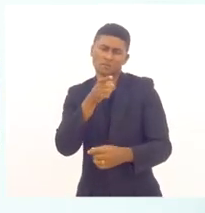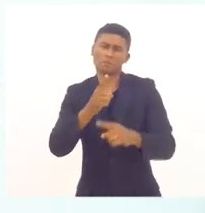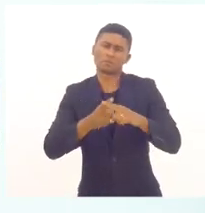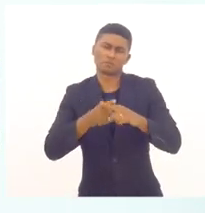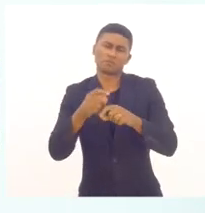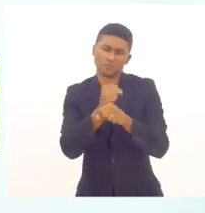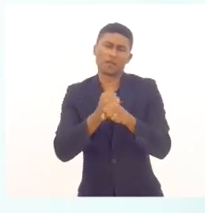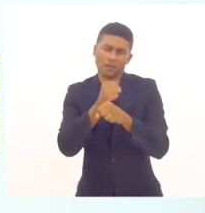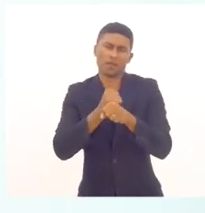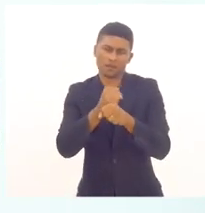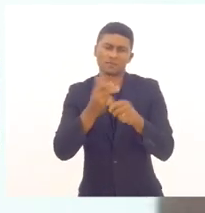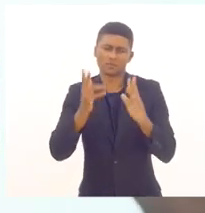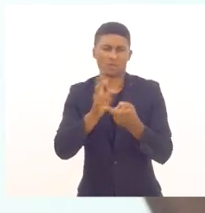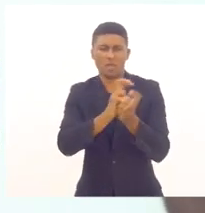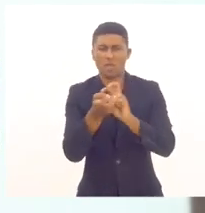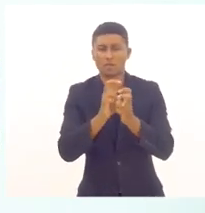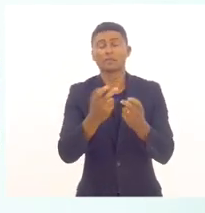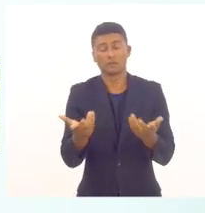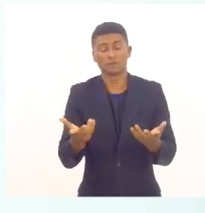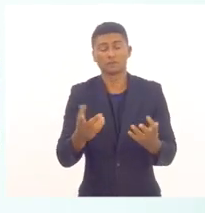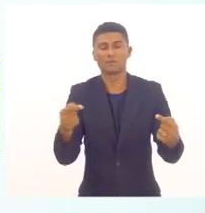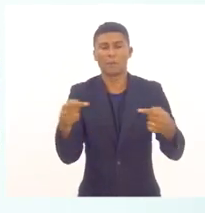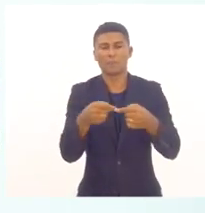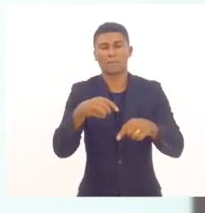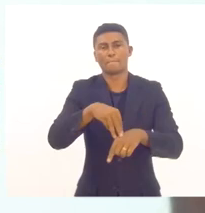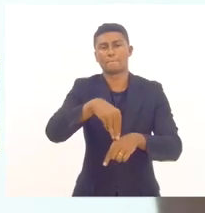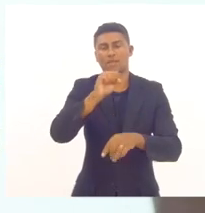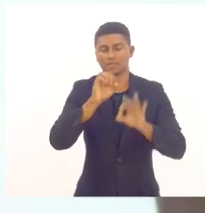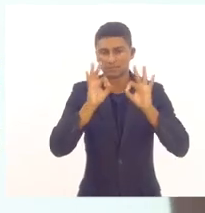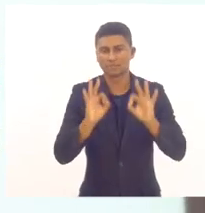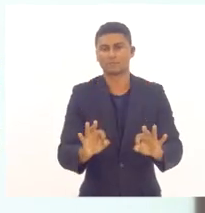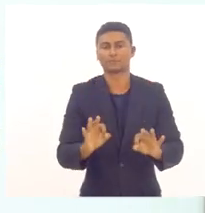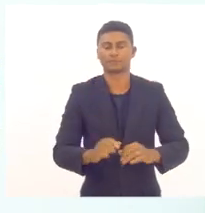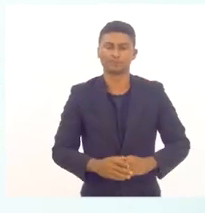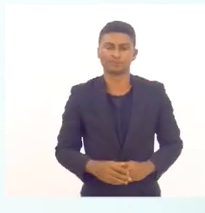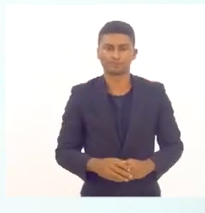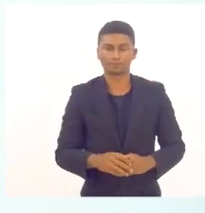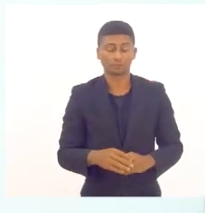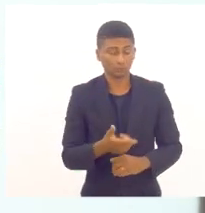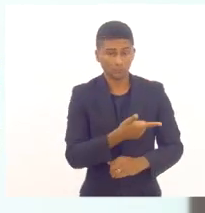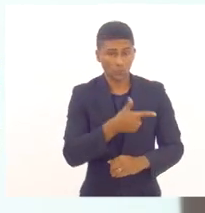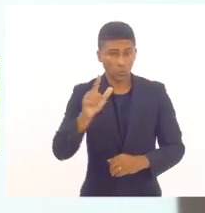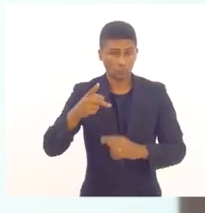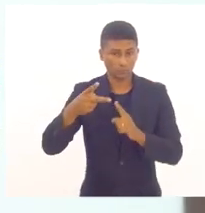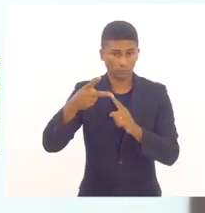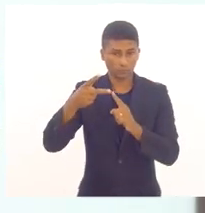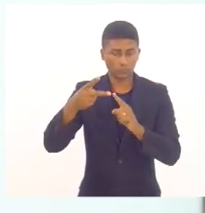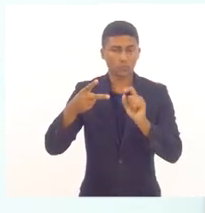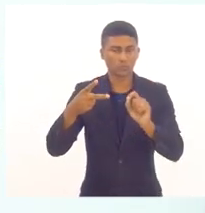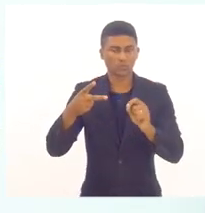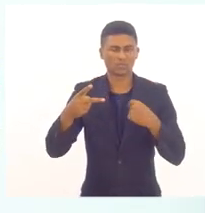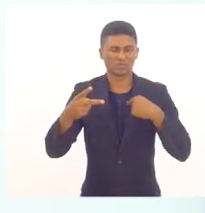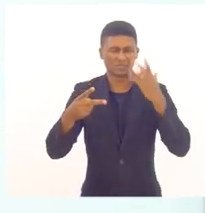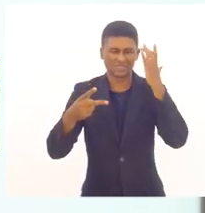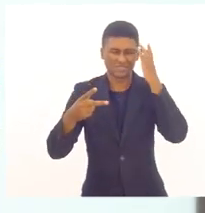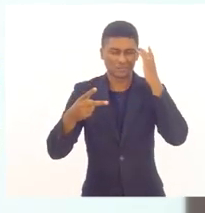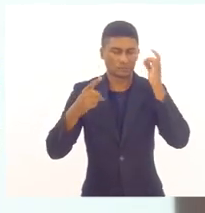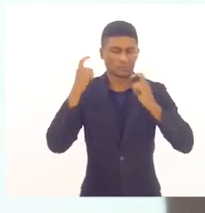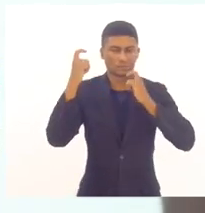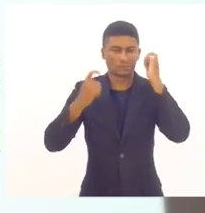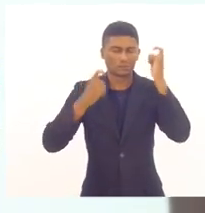Isso é ser mestra de capoeira para mim e mestre. Um outro ponto polêmico é onde me parece ter